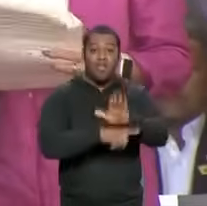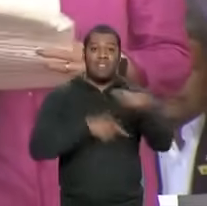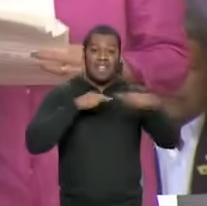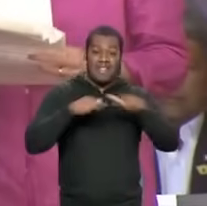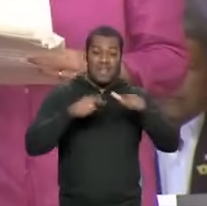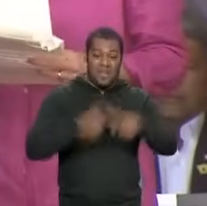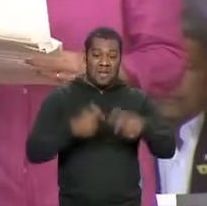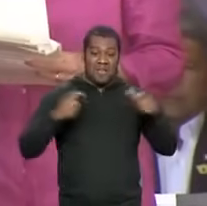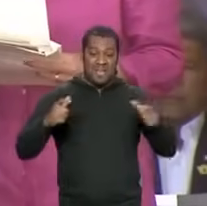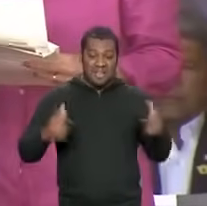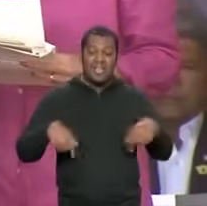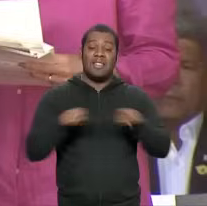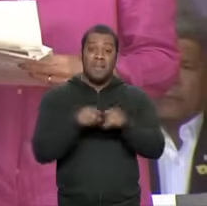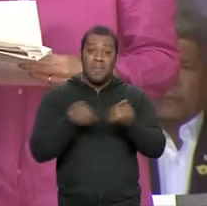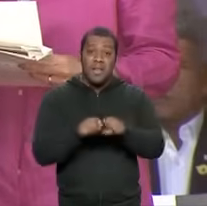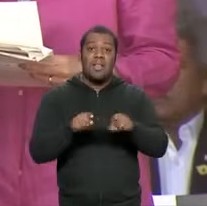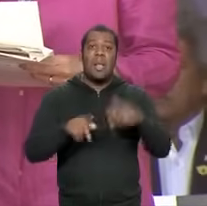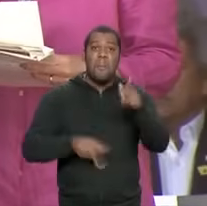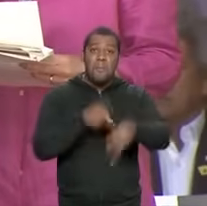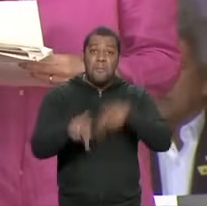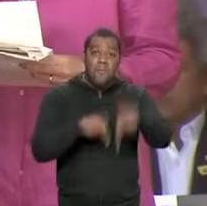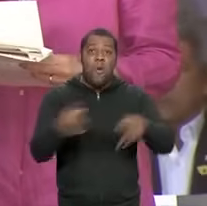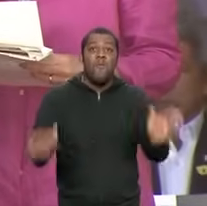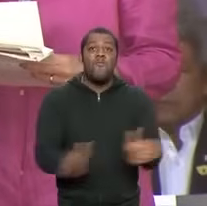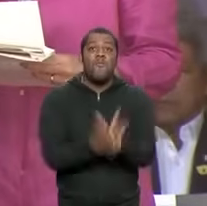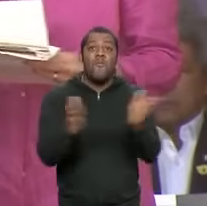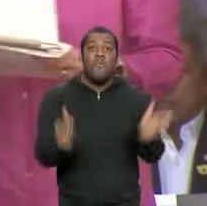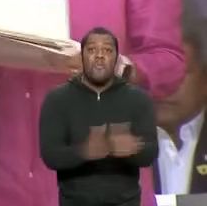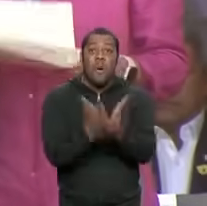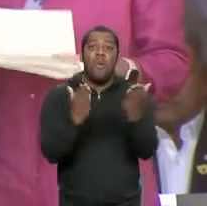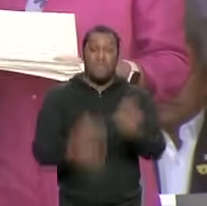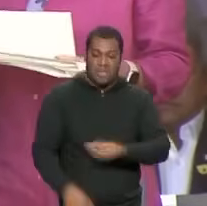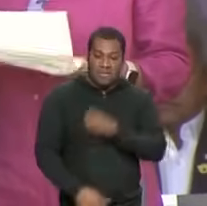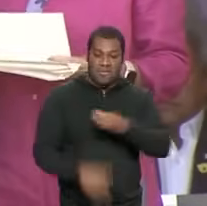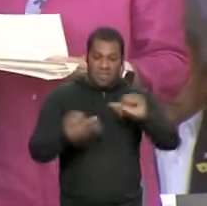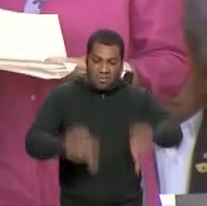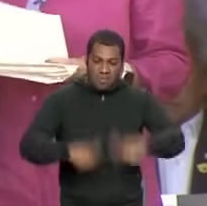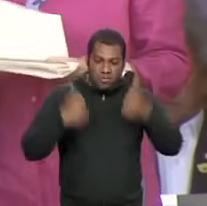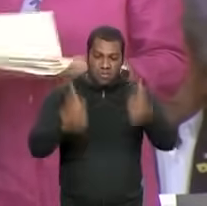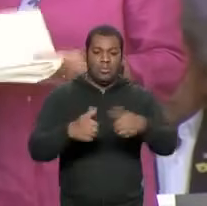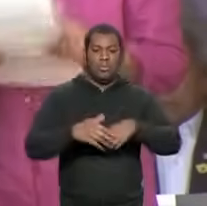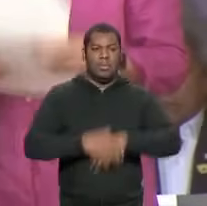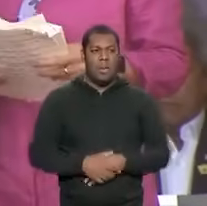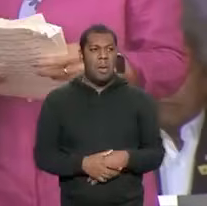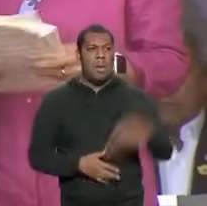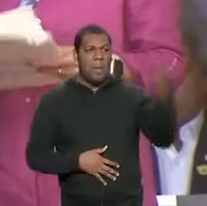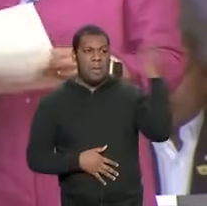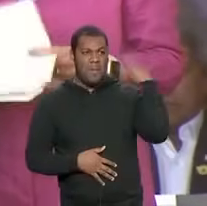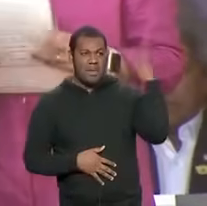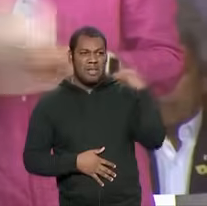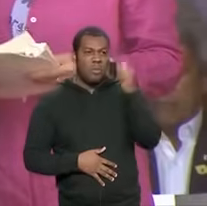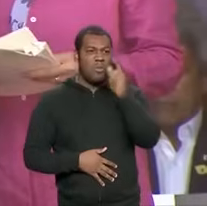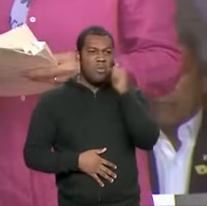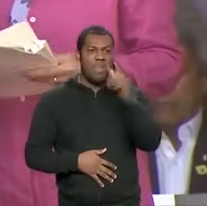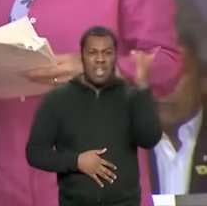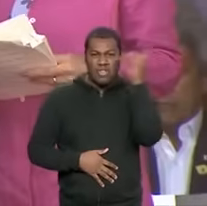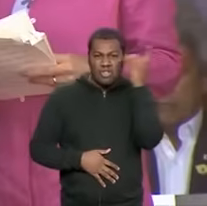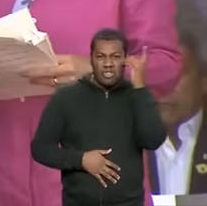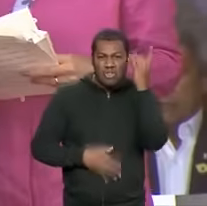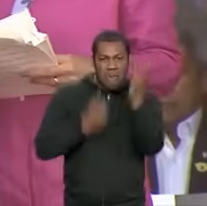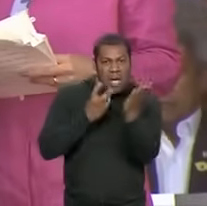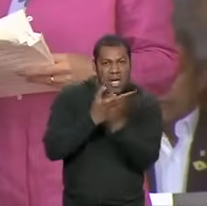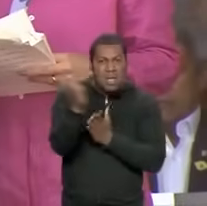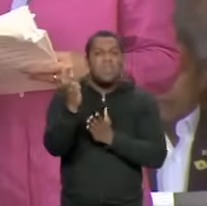mudar a vida dos mais pobres era o que fazíamos até o golpe contra presidente da Dilma a gente sonhava